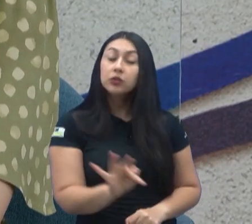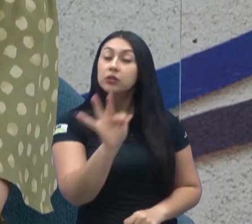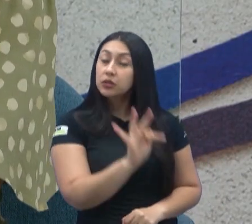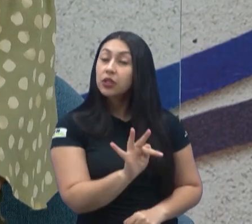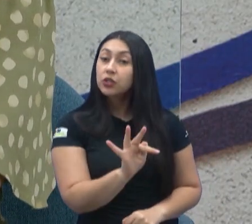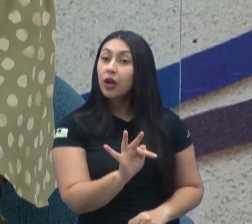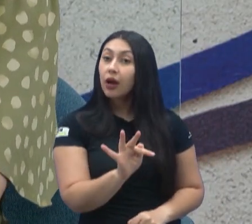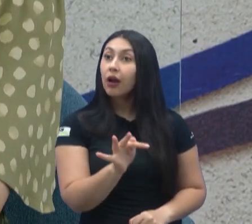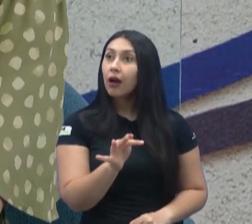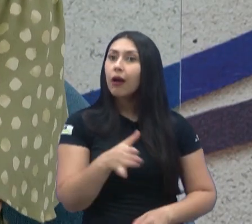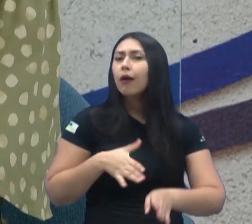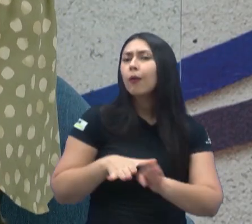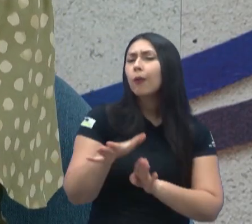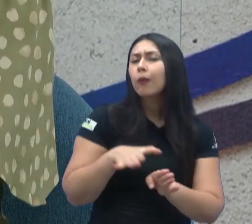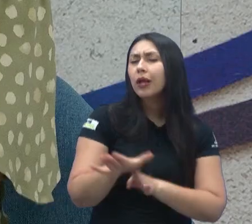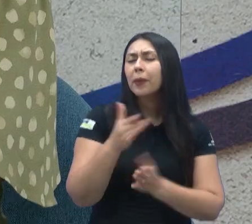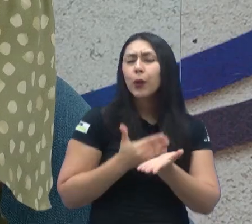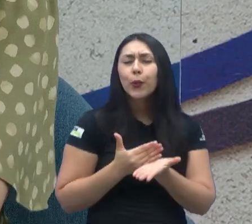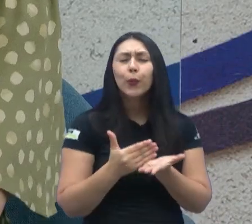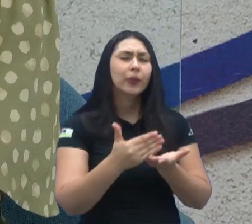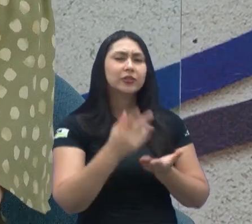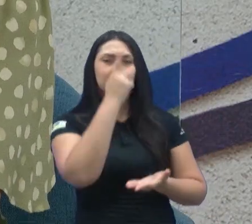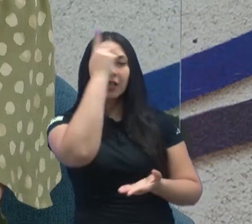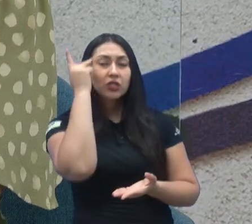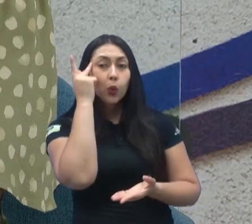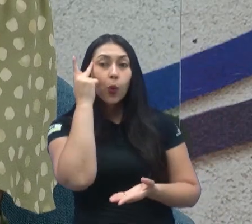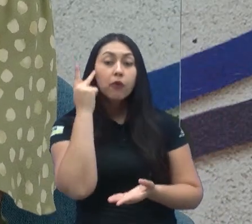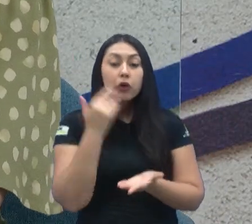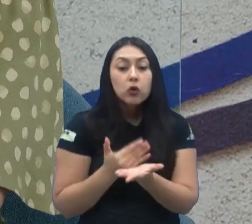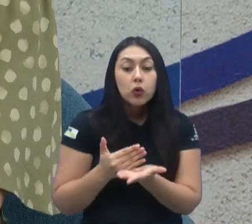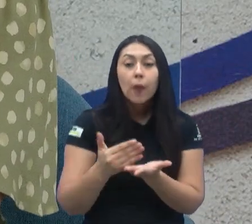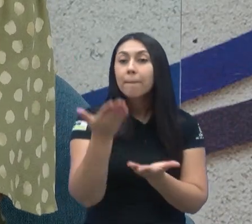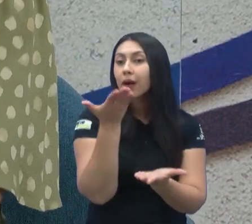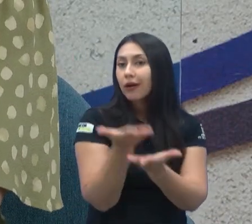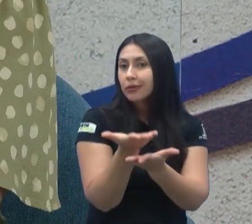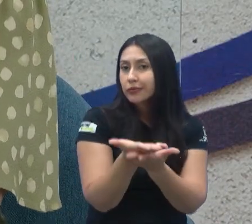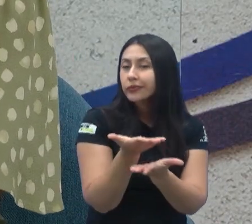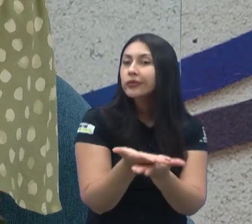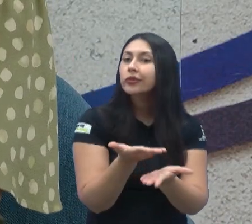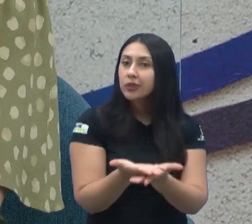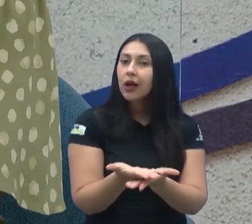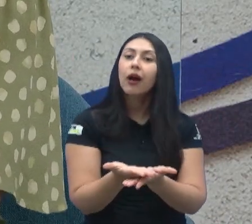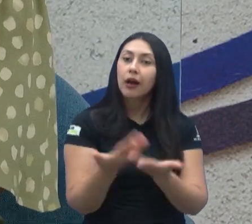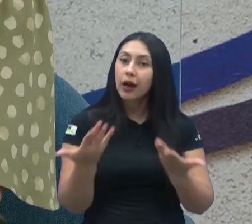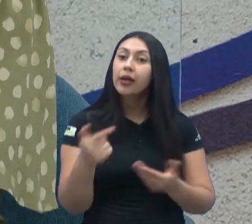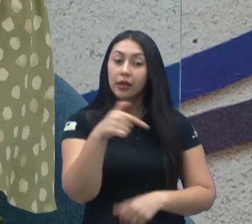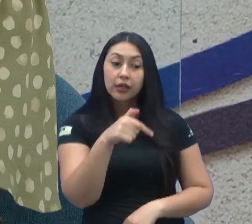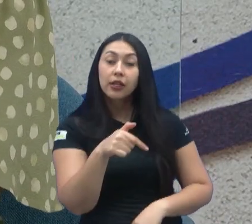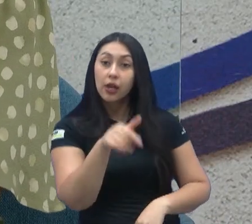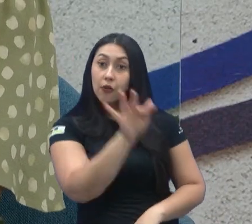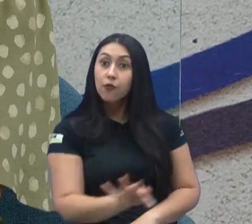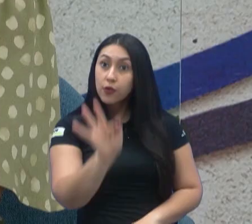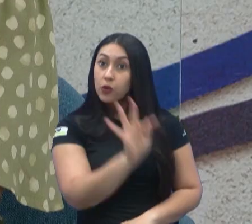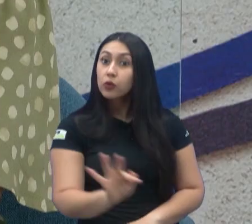indicado para início, né? Para quem deseja iniciar-se nesse ramo, o bacharelado, fazer a faculdade